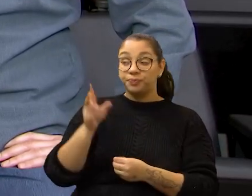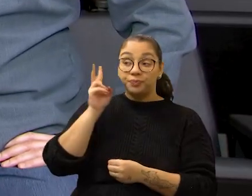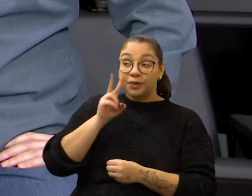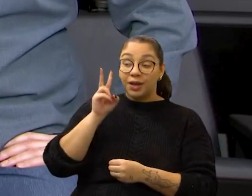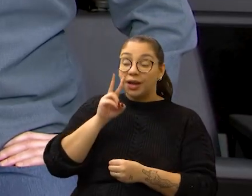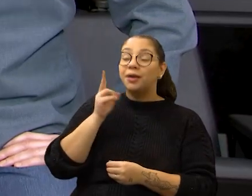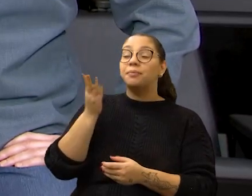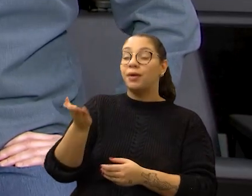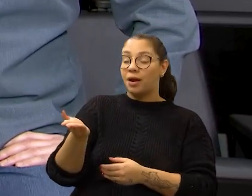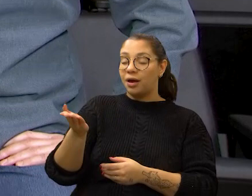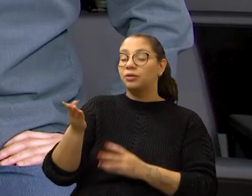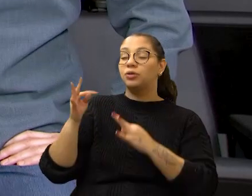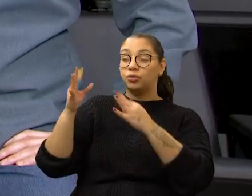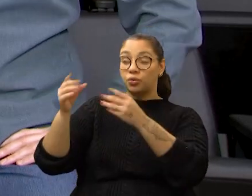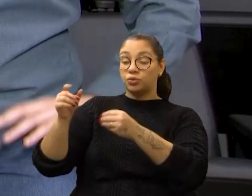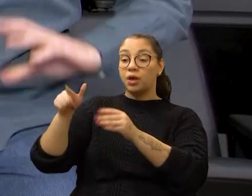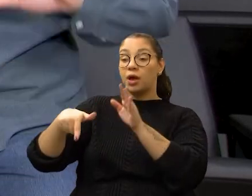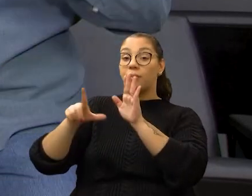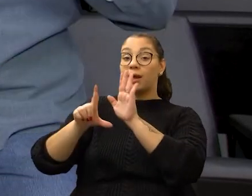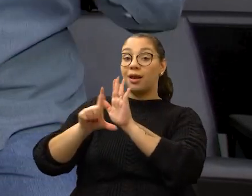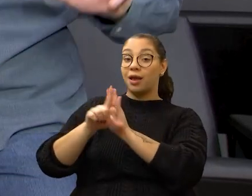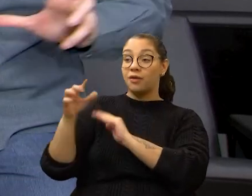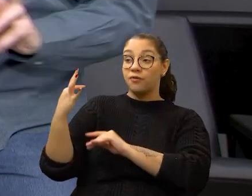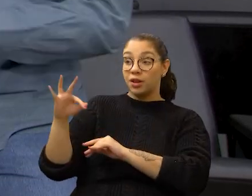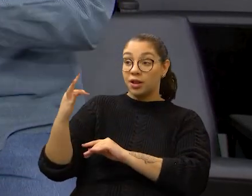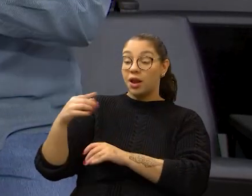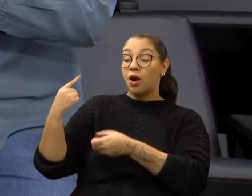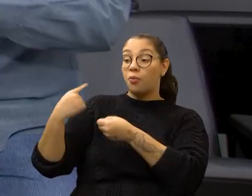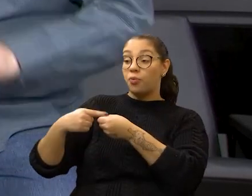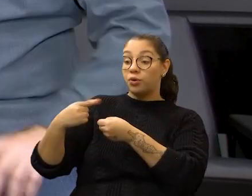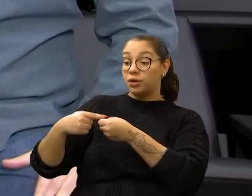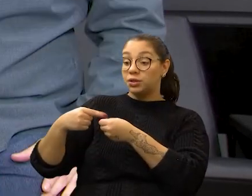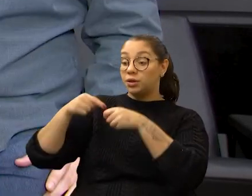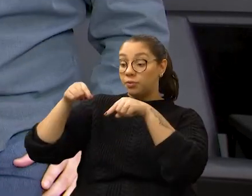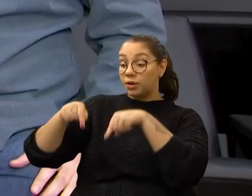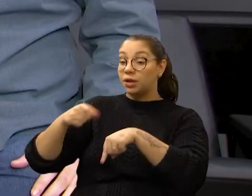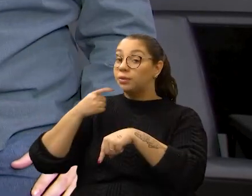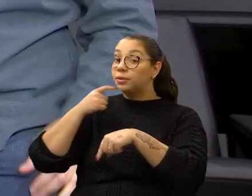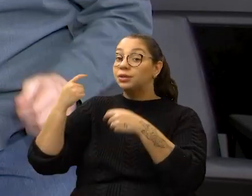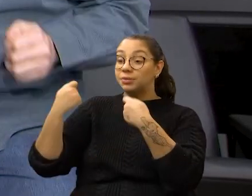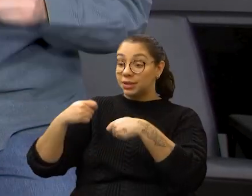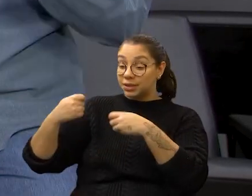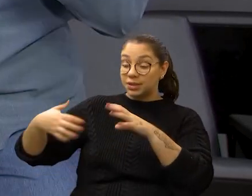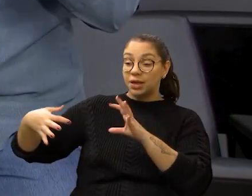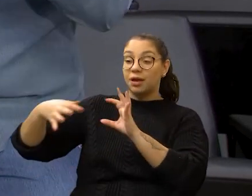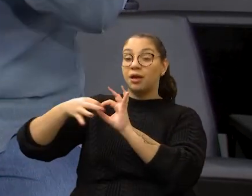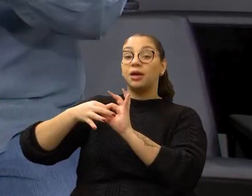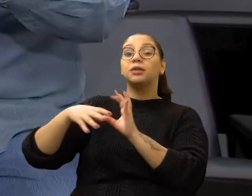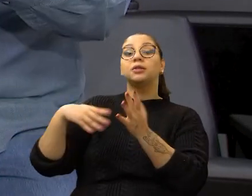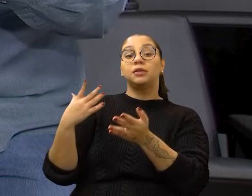nos acompanhando, esta é uma lei federal, cidade de Campinas ela precisa estar incluída e a vereadora fez um requerimento